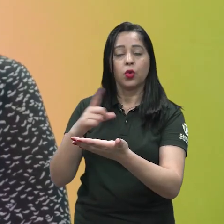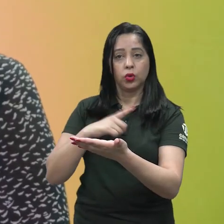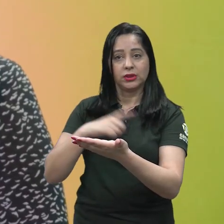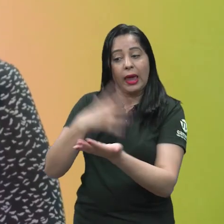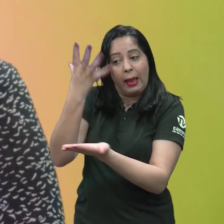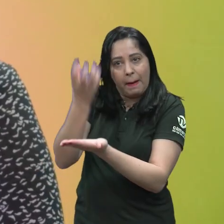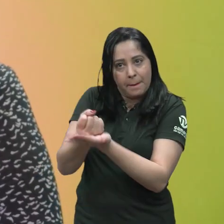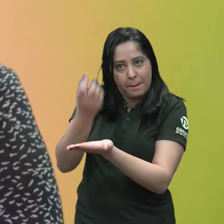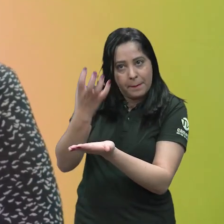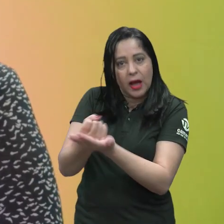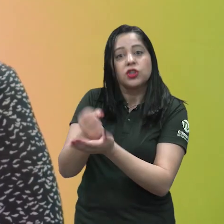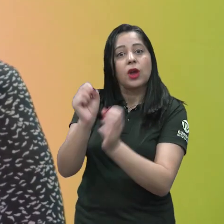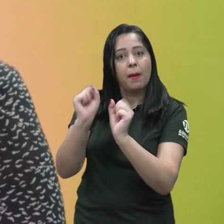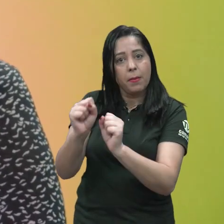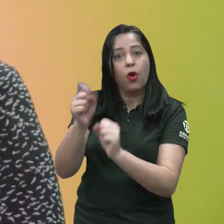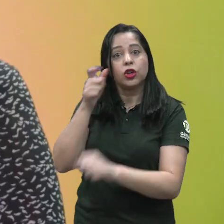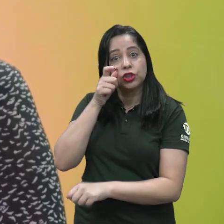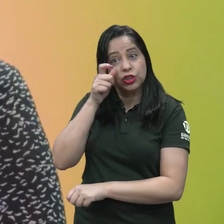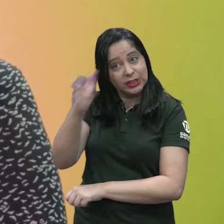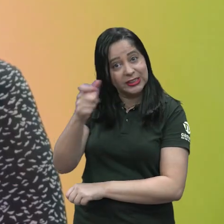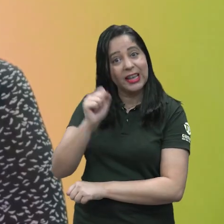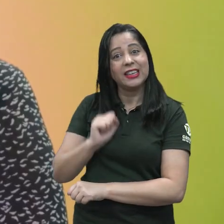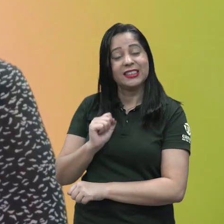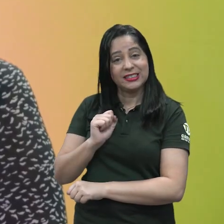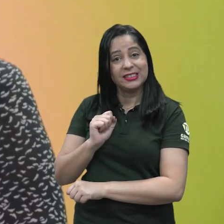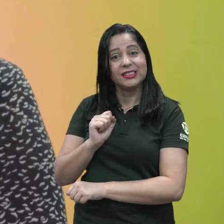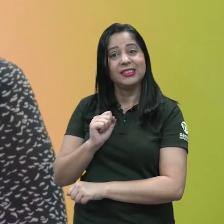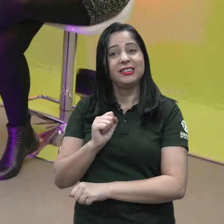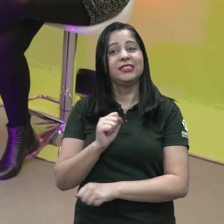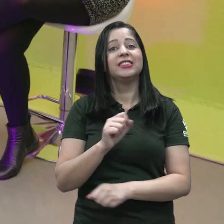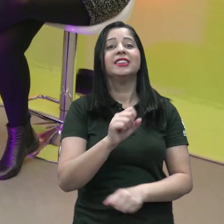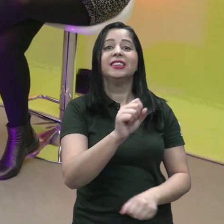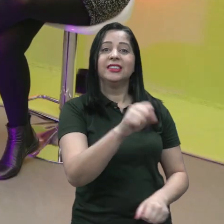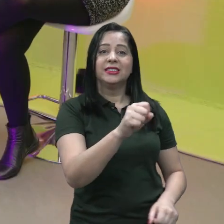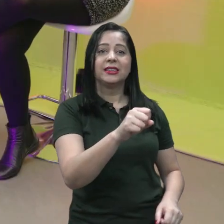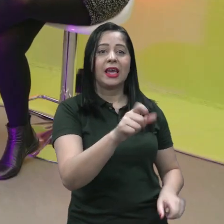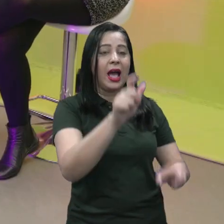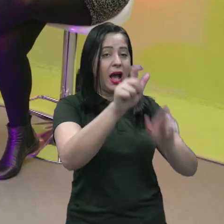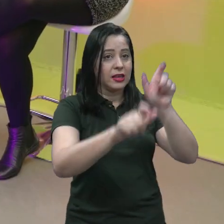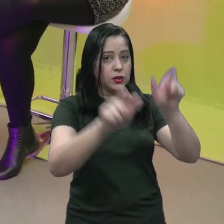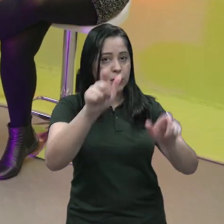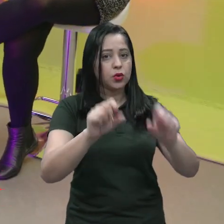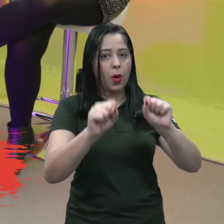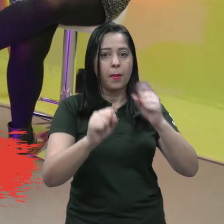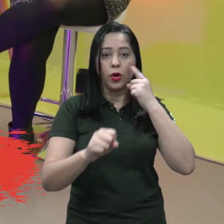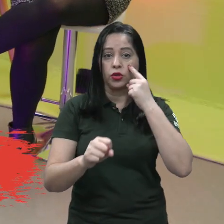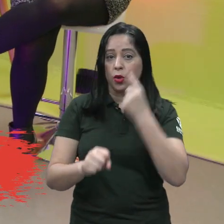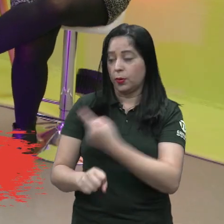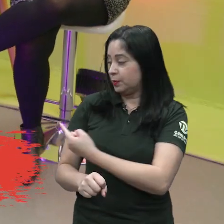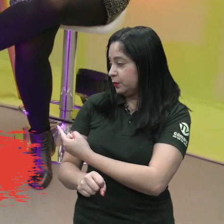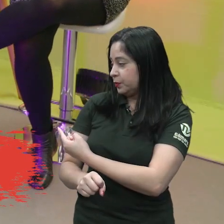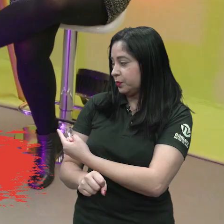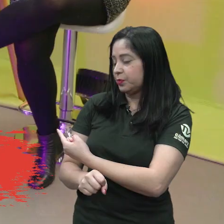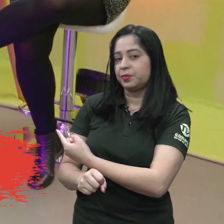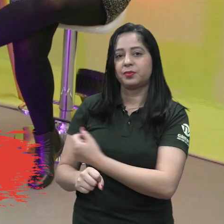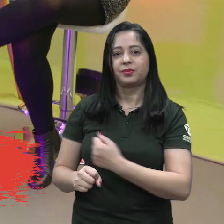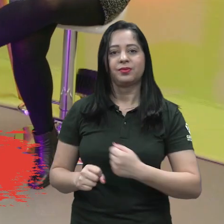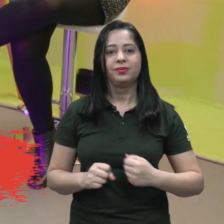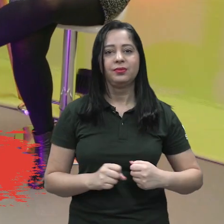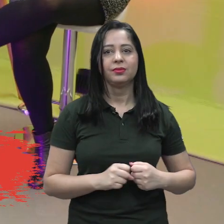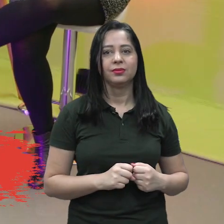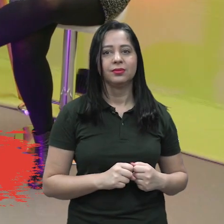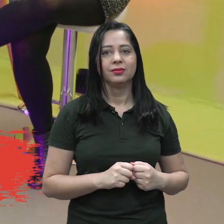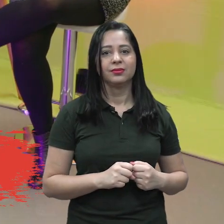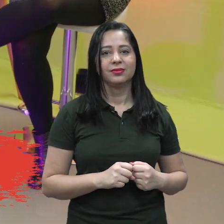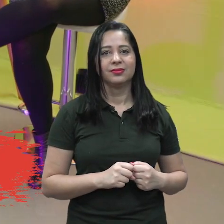audiobook também, né? Que é interessante, que é uma outra vida. As pessoas podem procurar, então, no YouTube também, né? Como é que consegue achar